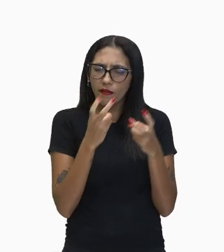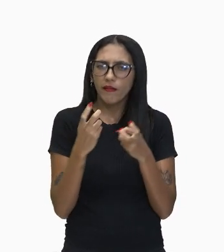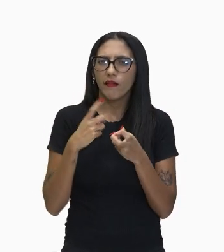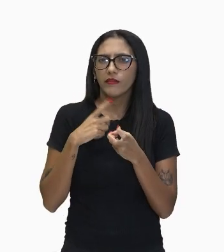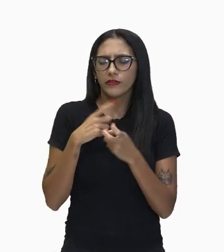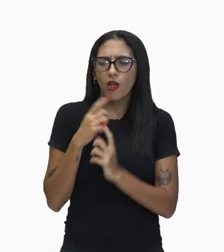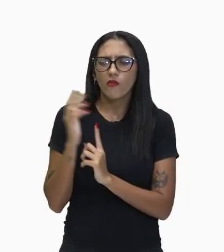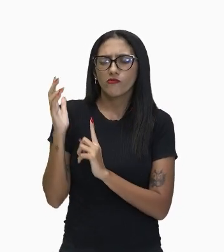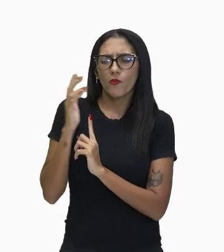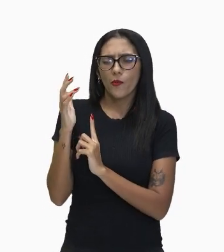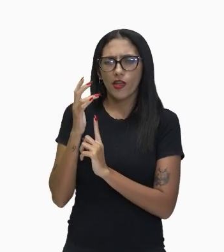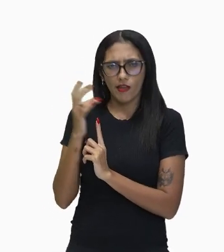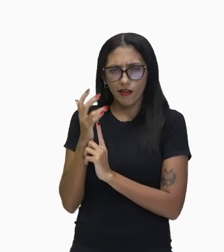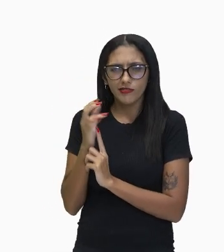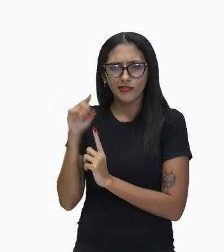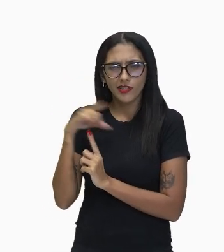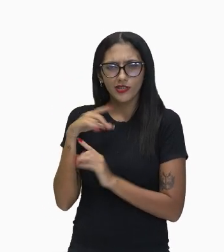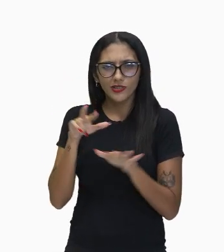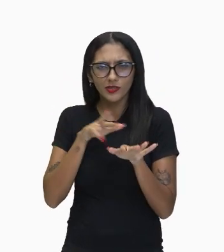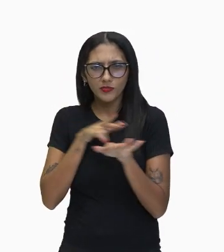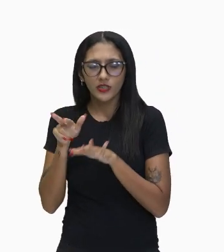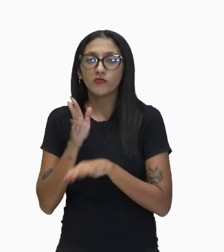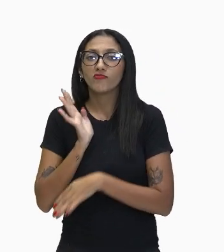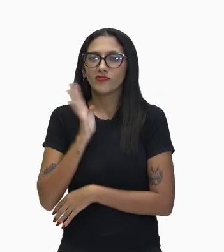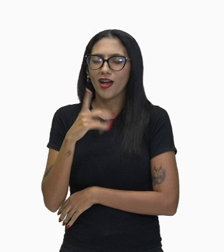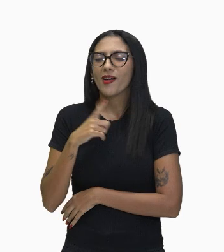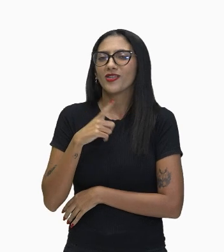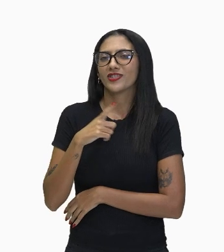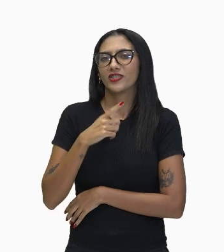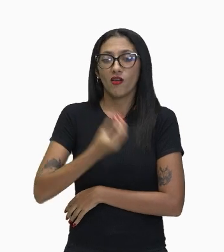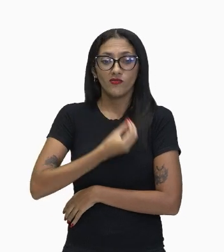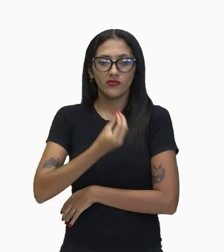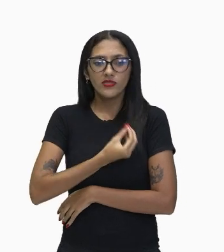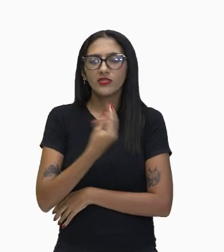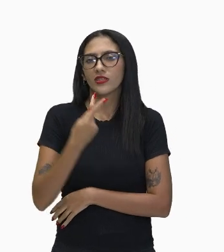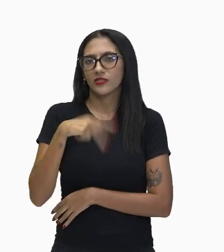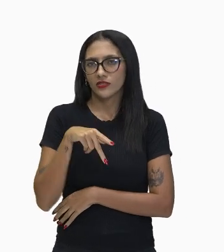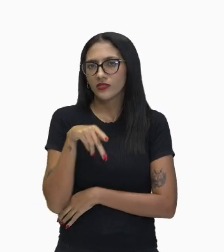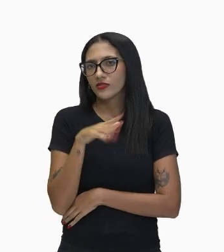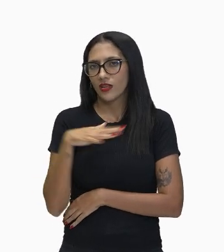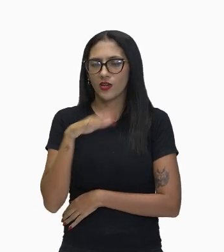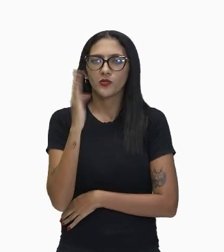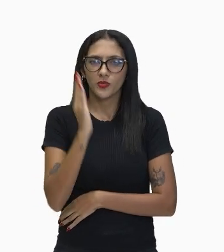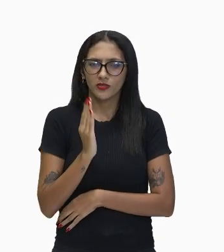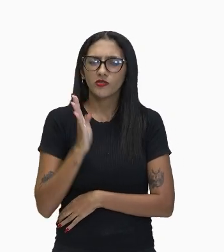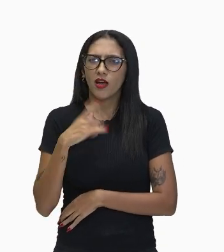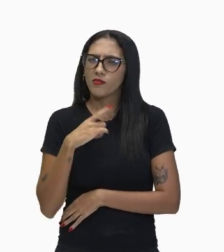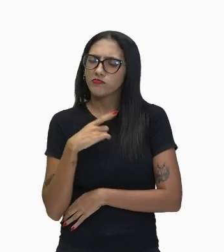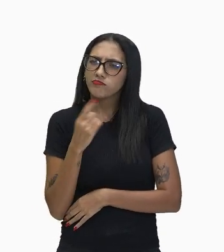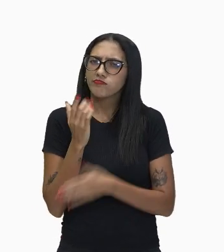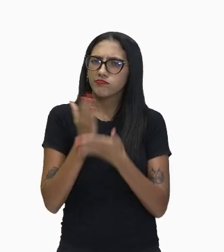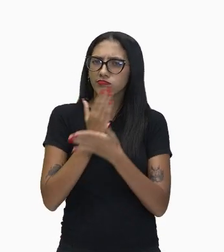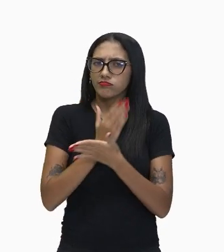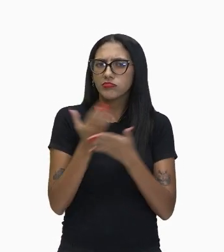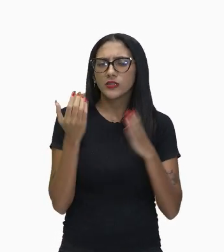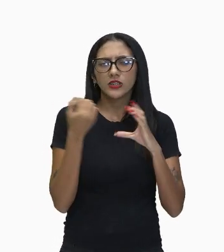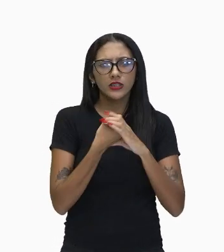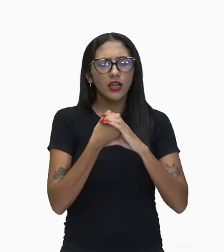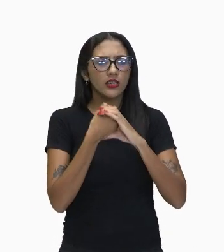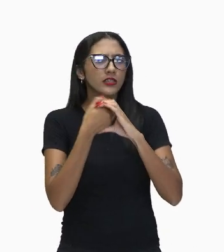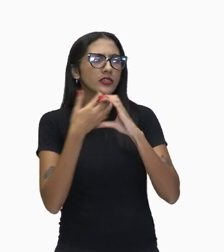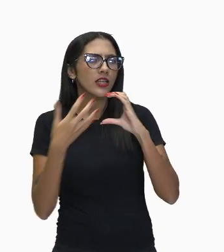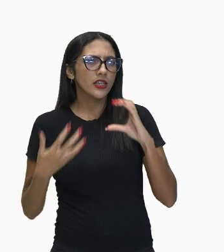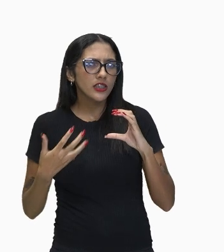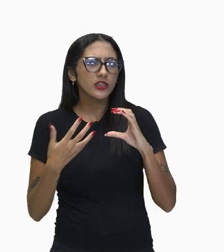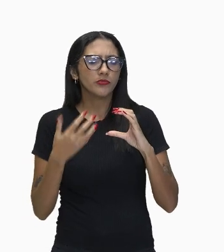ecos deste movimento já estavam acontecendo, né? Nós vimos traços disso ao tratarmos